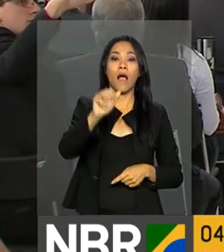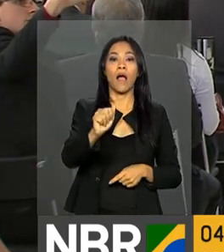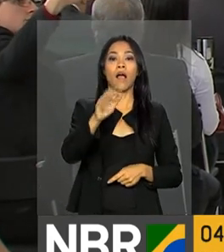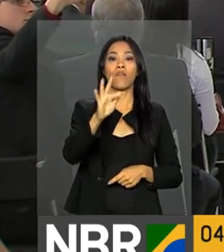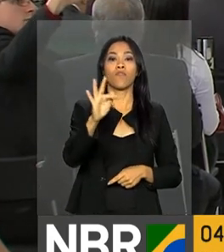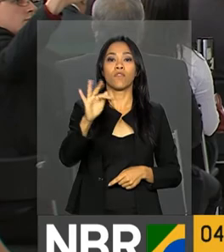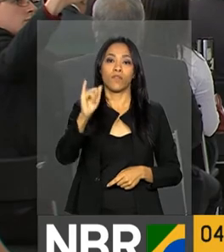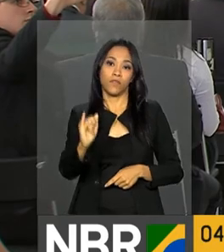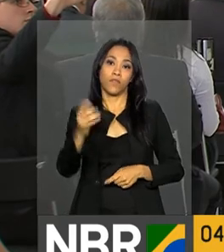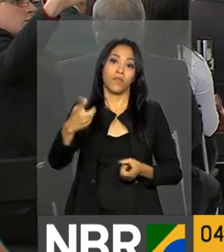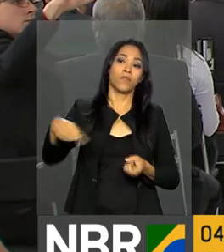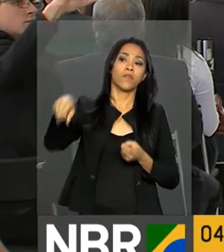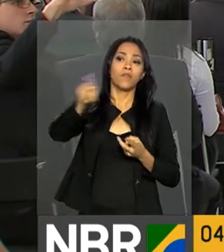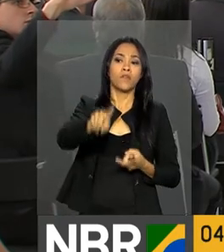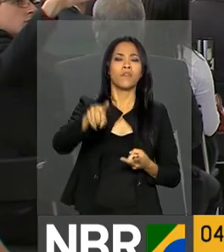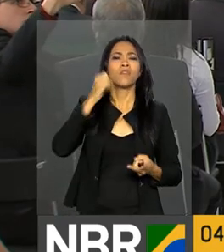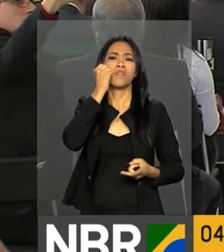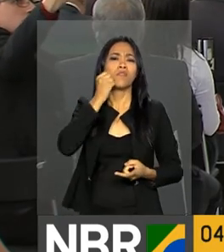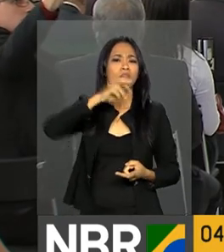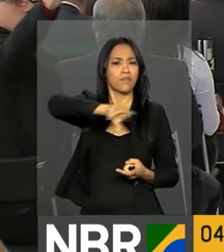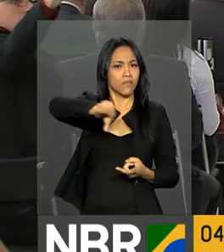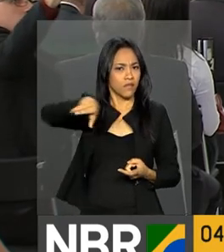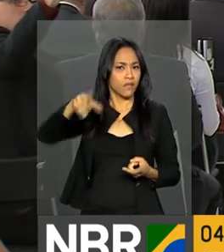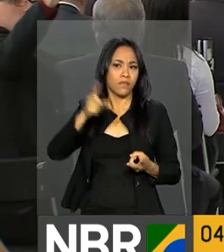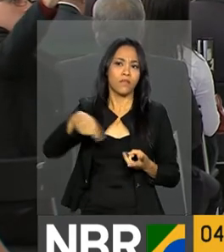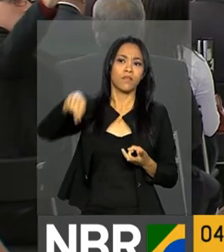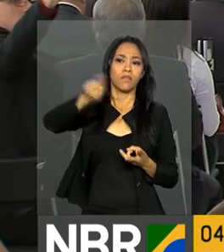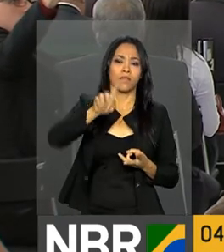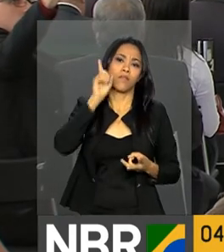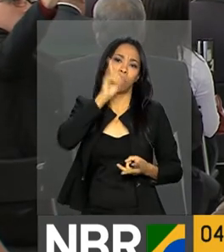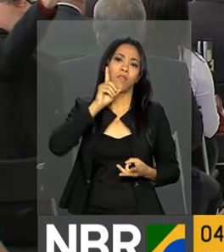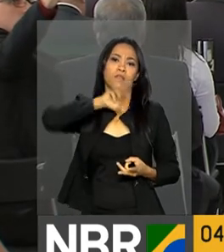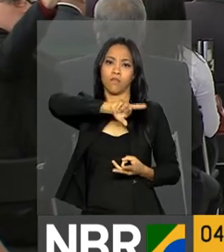senhores senadores e os deputados federais a